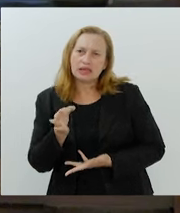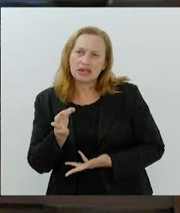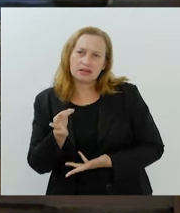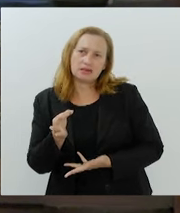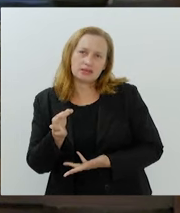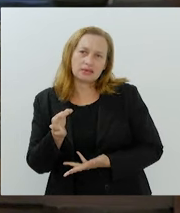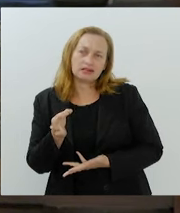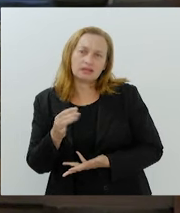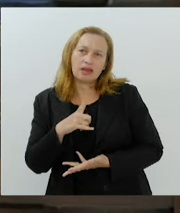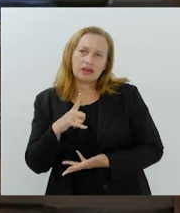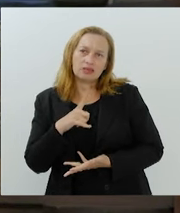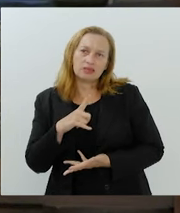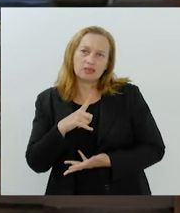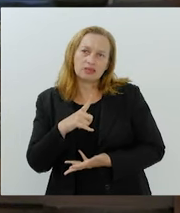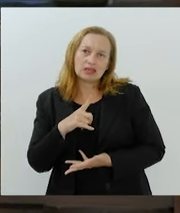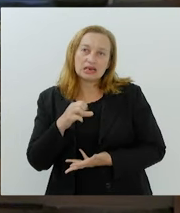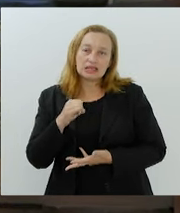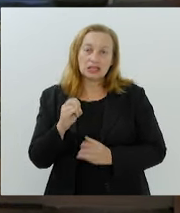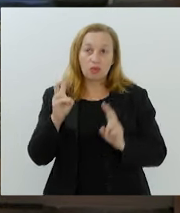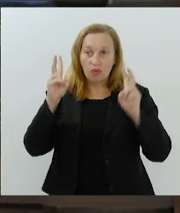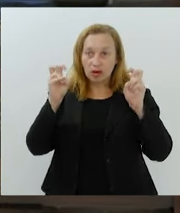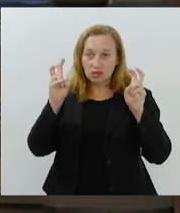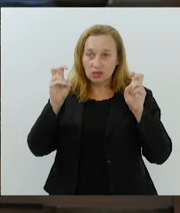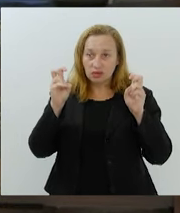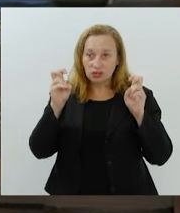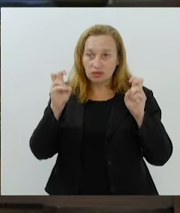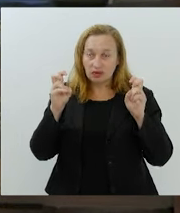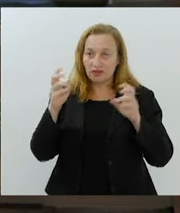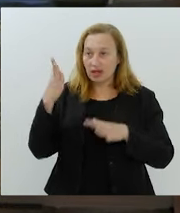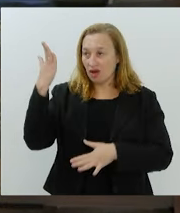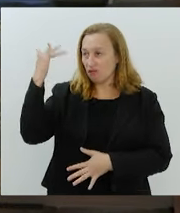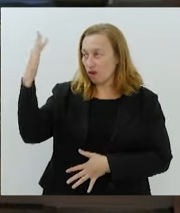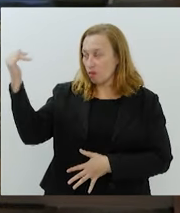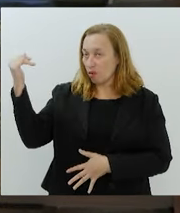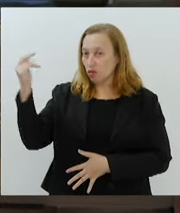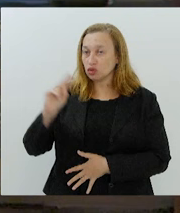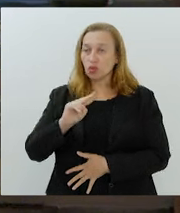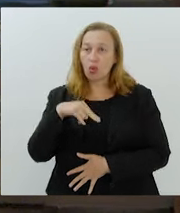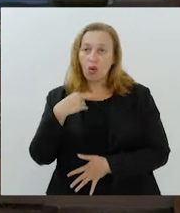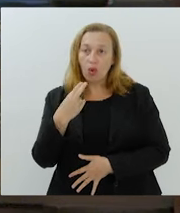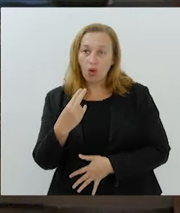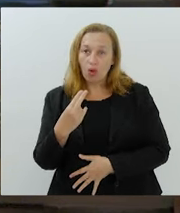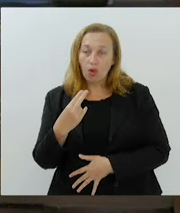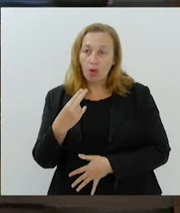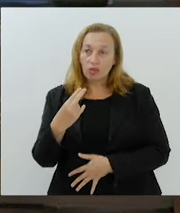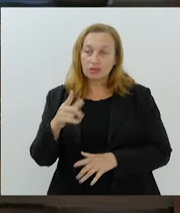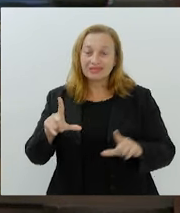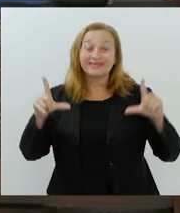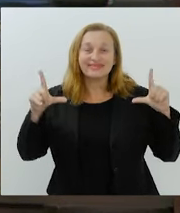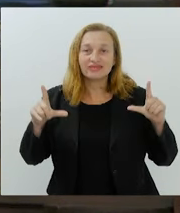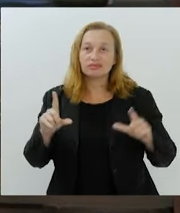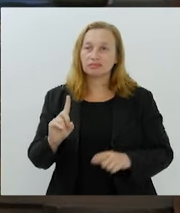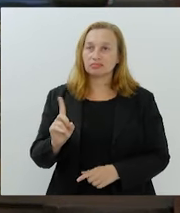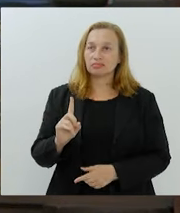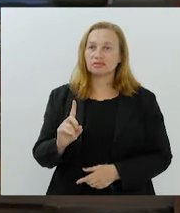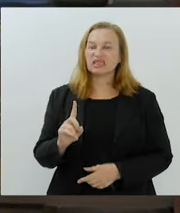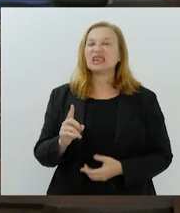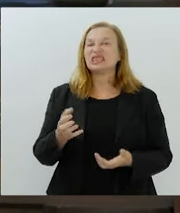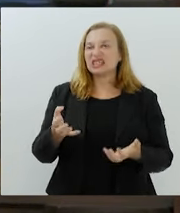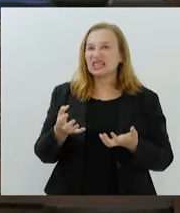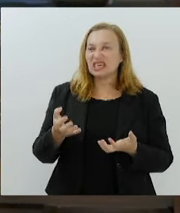disso, se aquele assunto vai dar audiência, se vai dar prestígio a ele. Se a pessoa quer